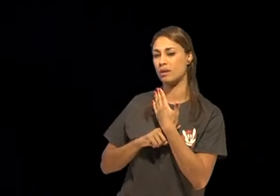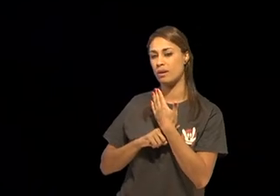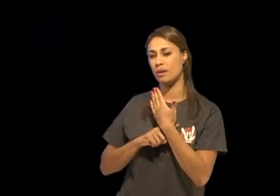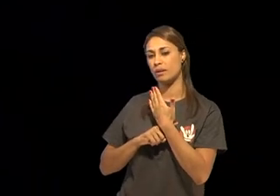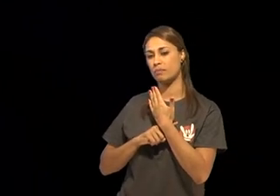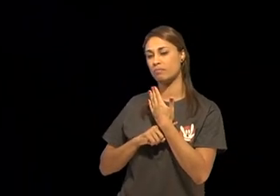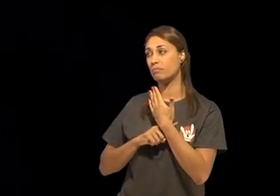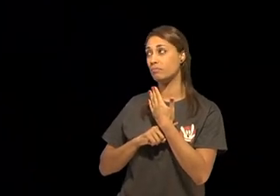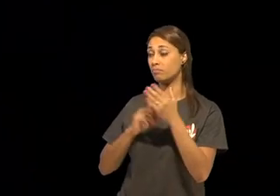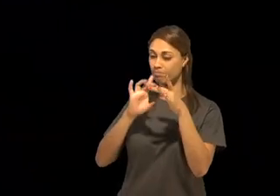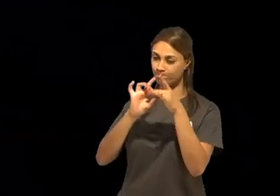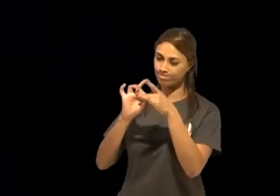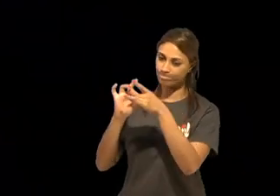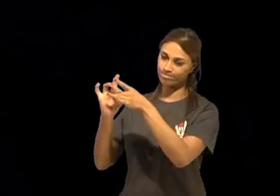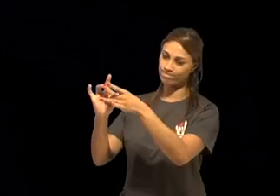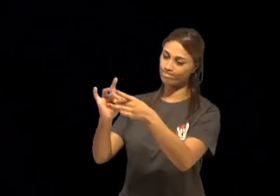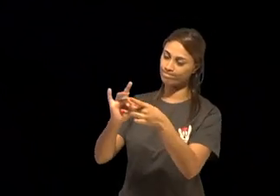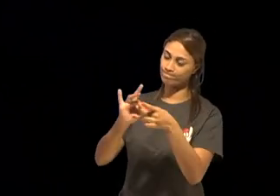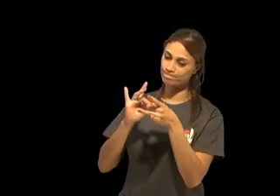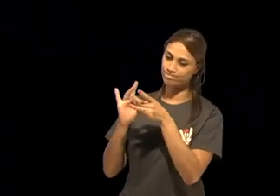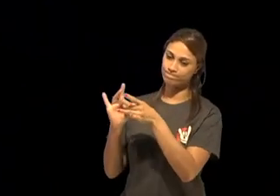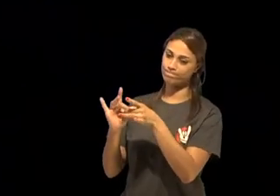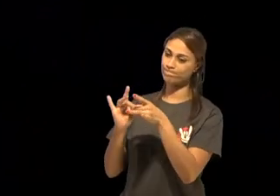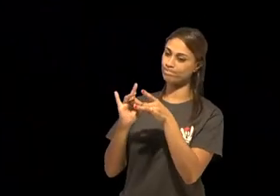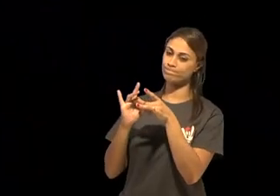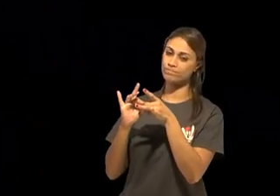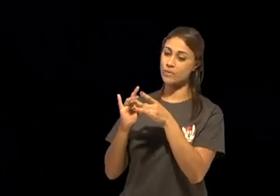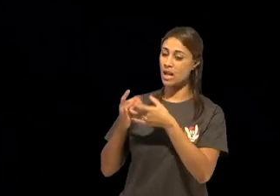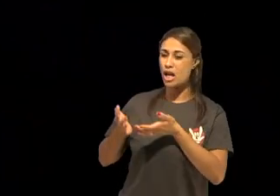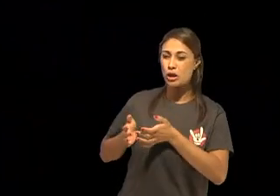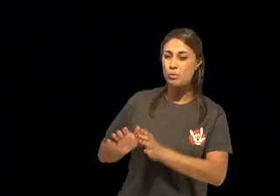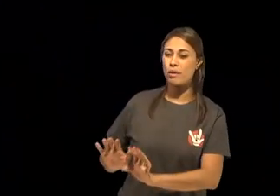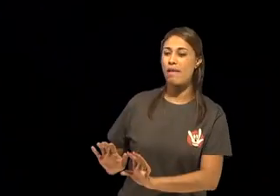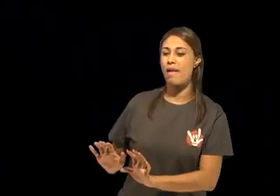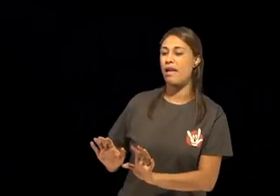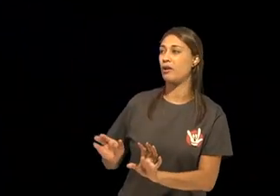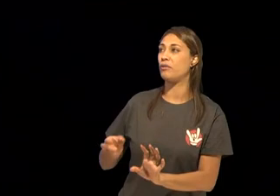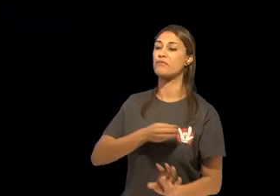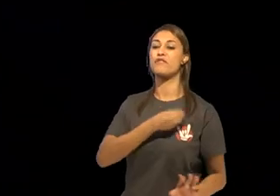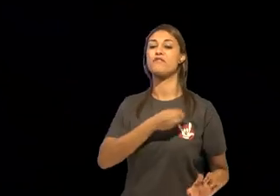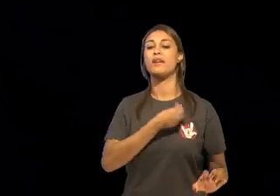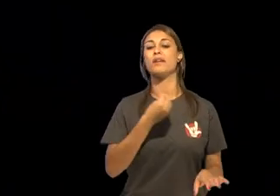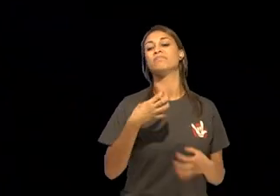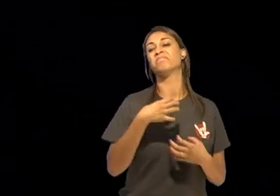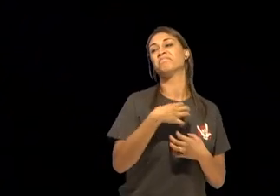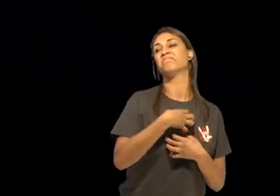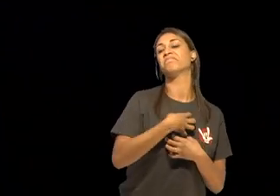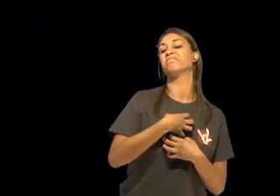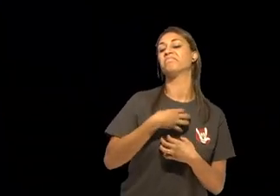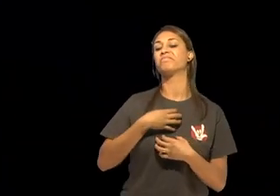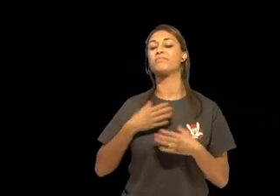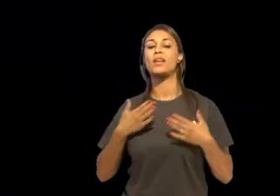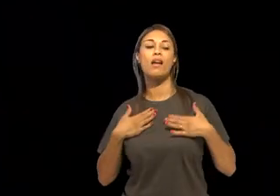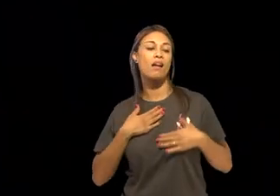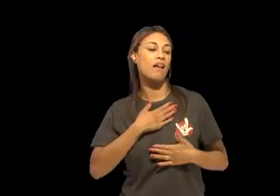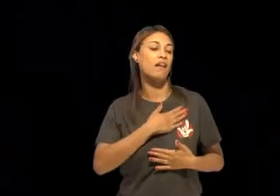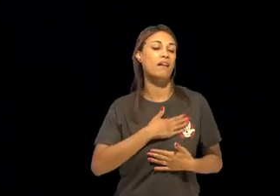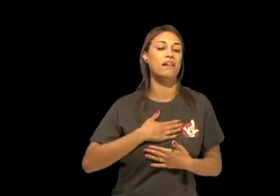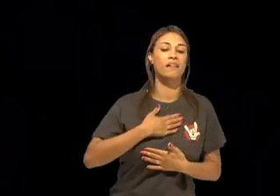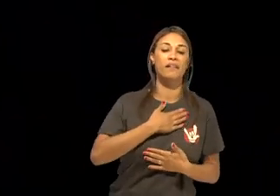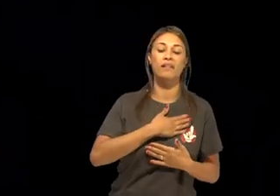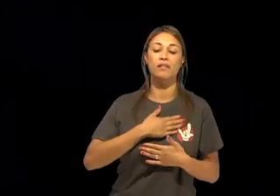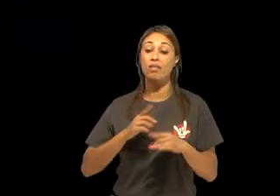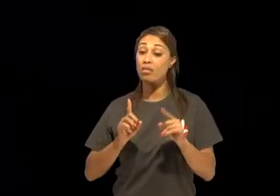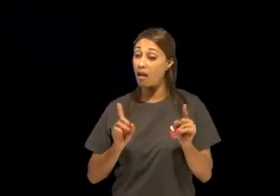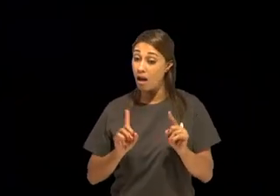por aliança. Não queremos viver por sentimentos, mas por aliança, Pai. Porque sentimentos